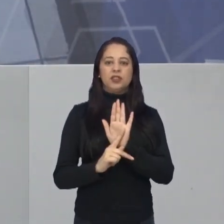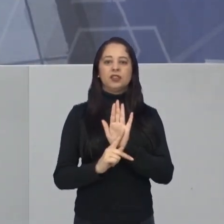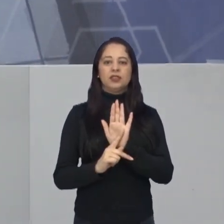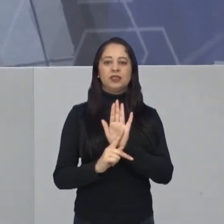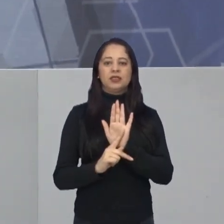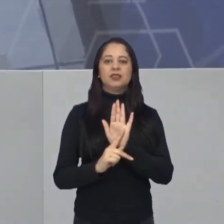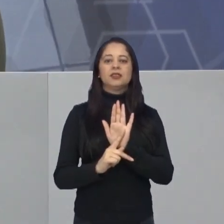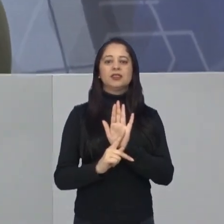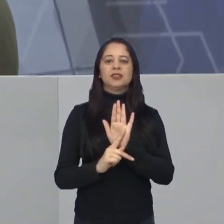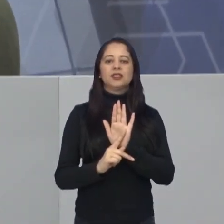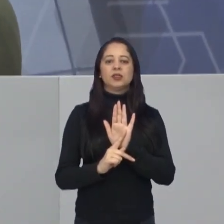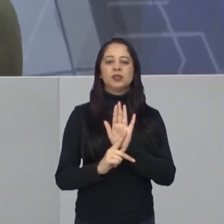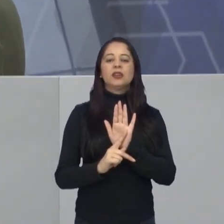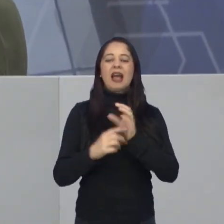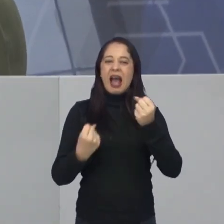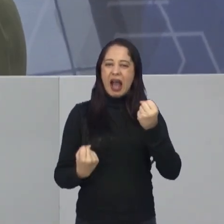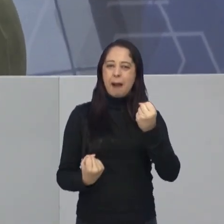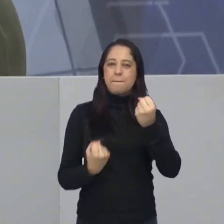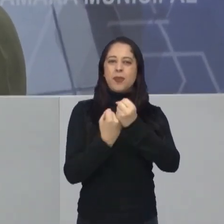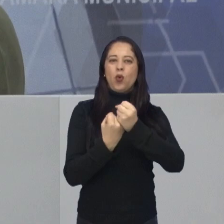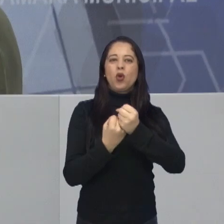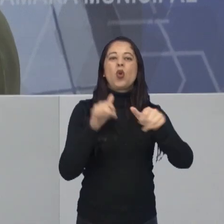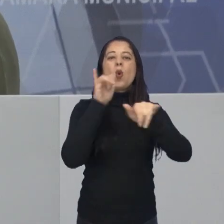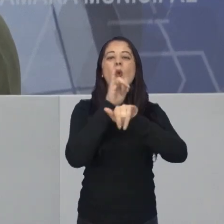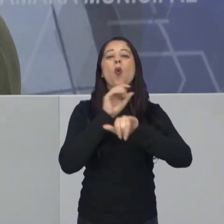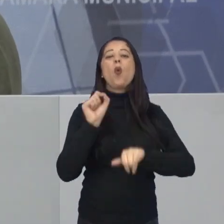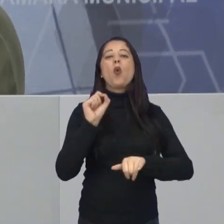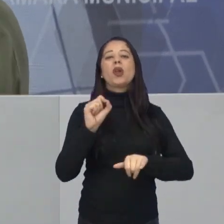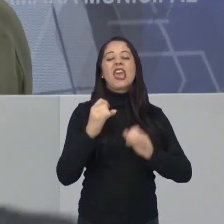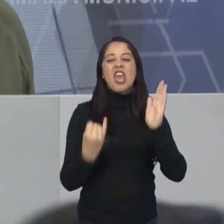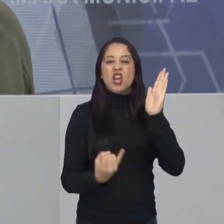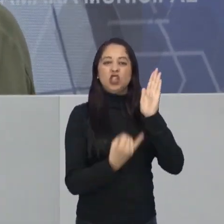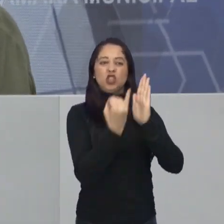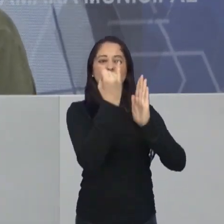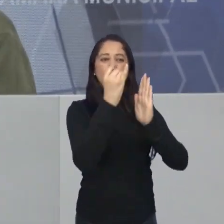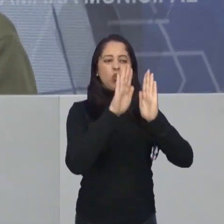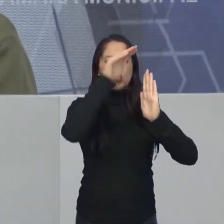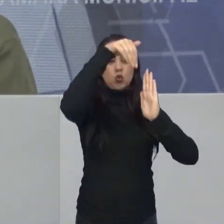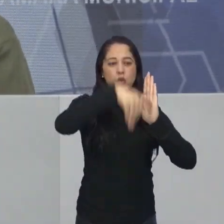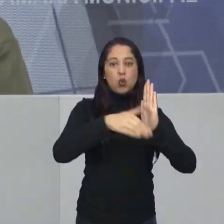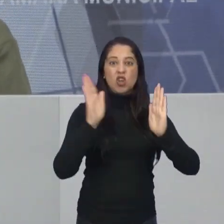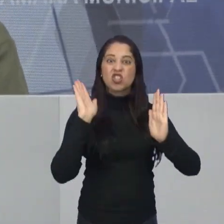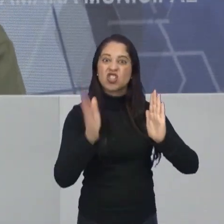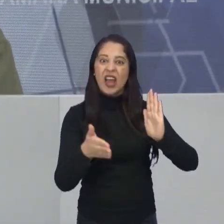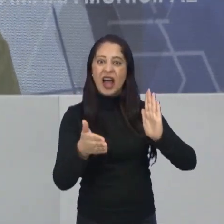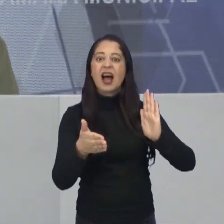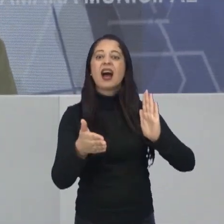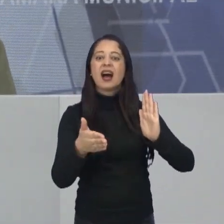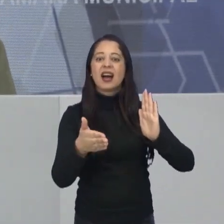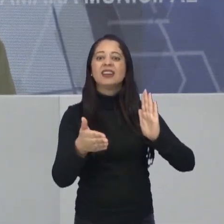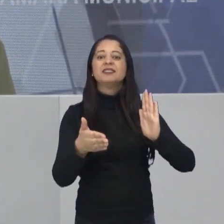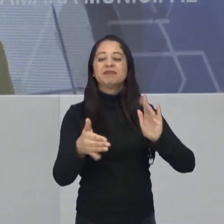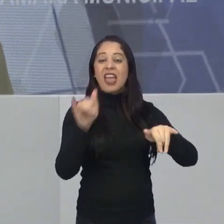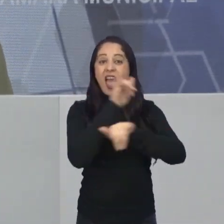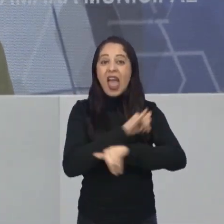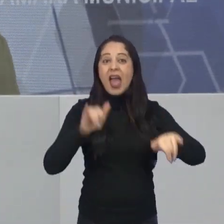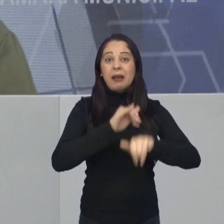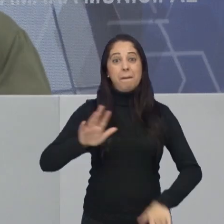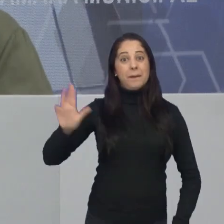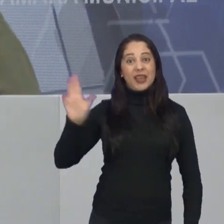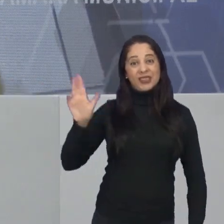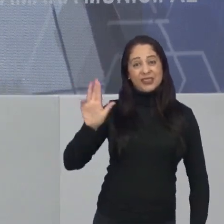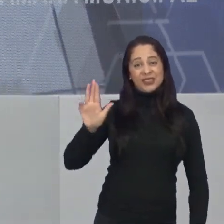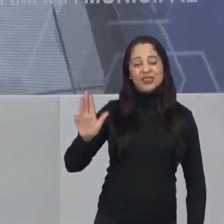pela campanha dos juros baixos já. É a campanha do Lula, seu Juvenil